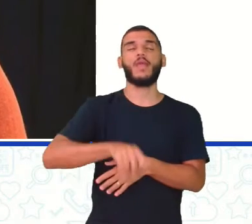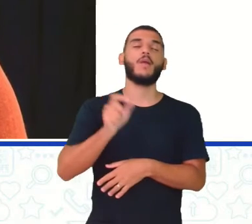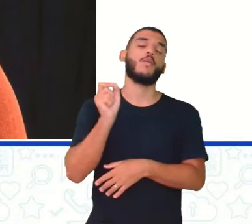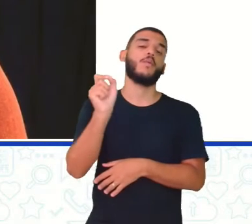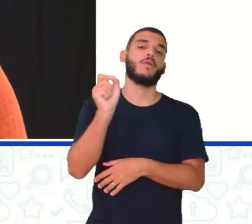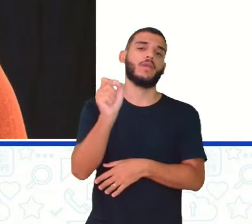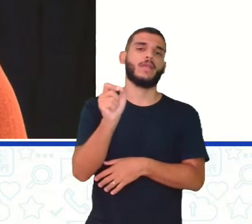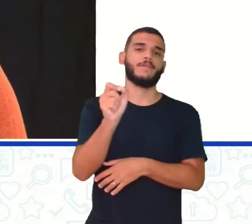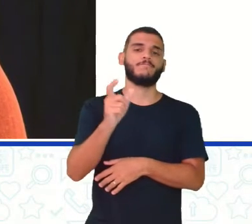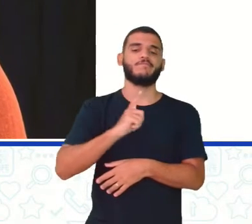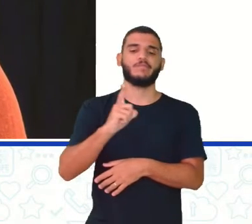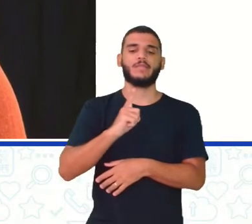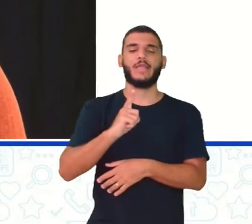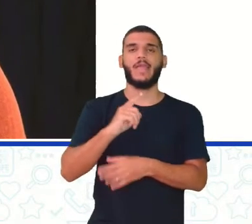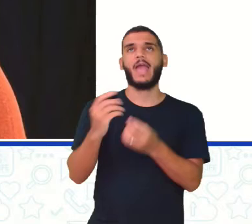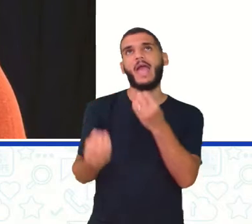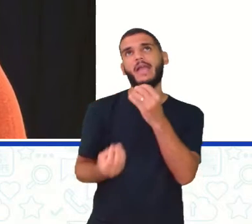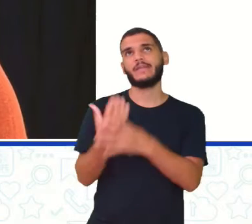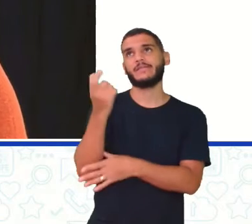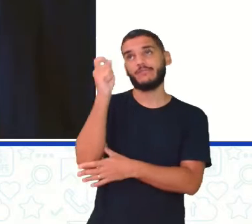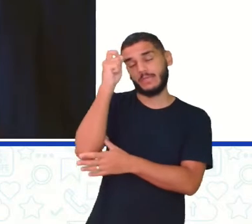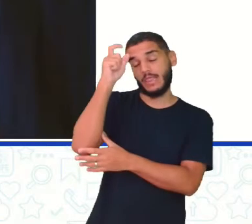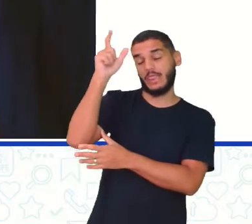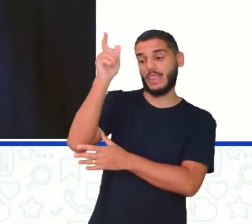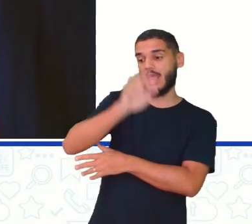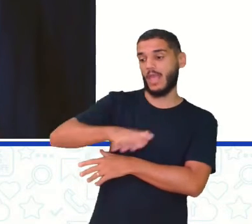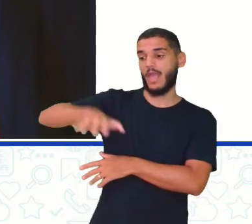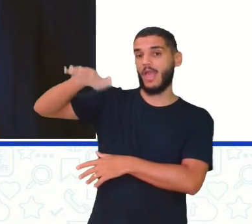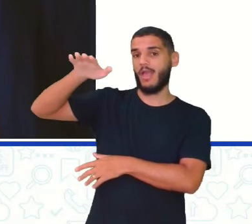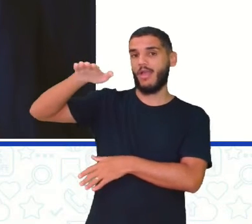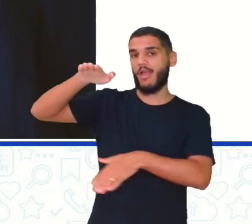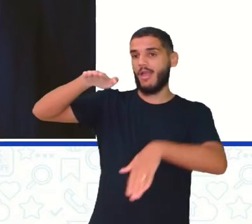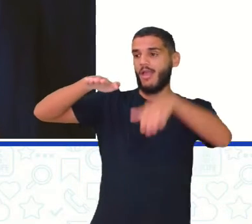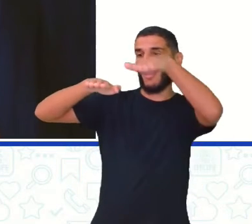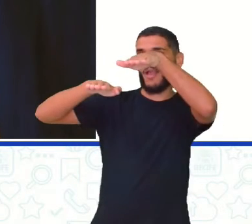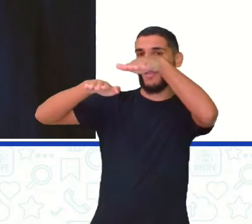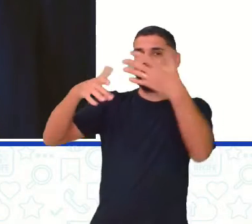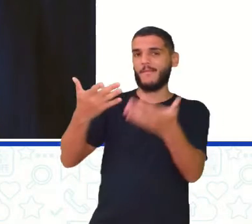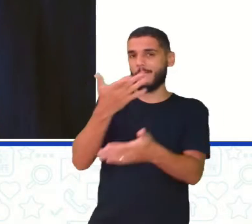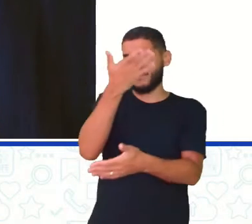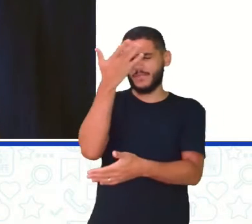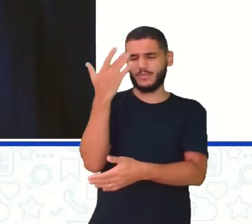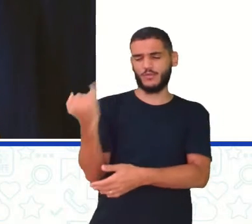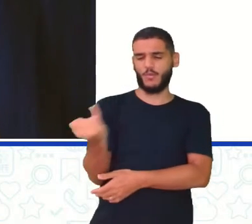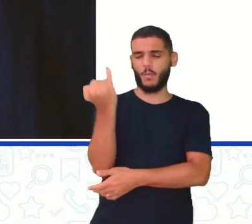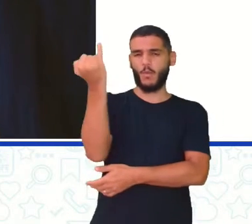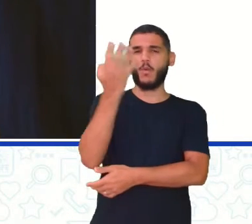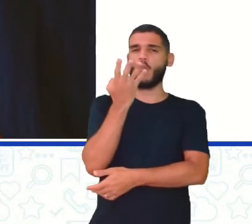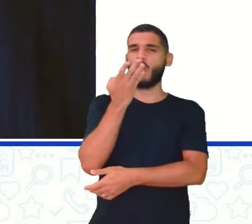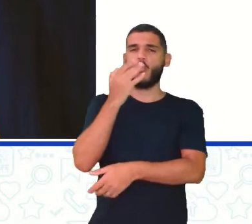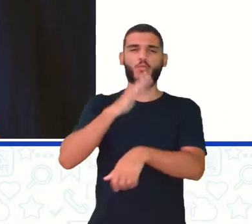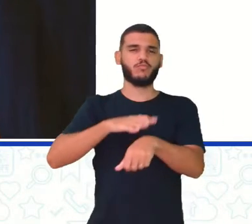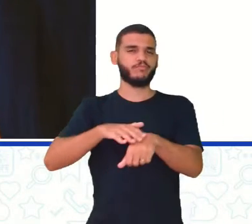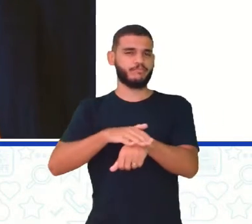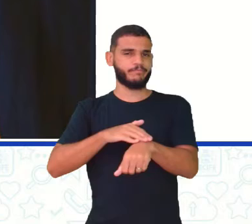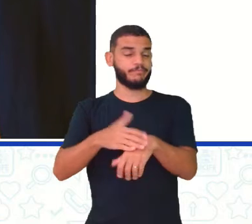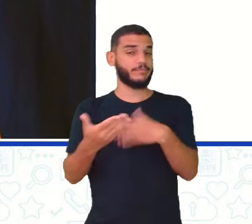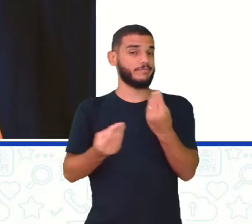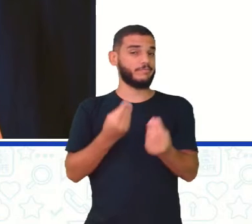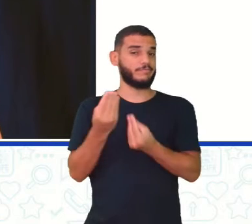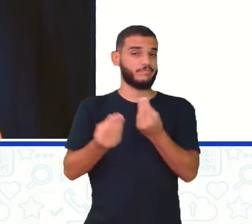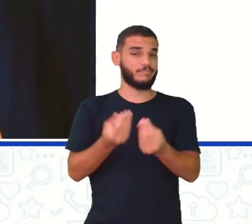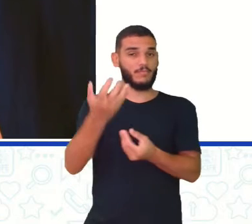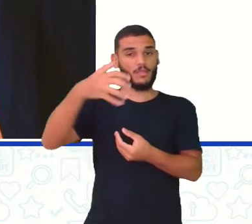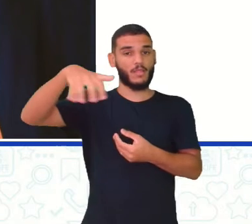suposta superioridade de raças começa a contar, começa a ser definitiva. Se nós